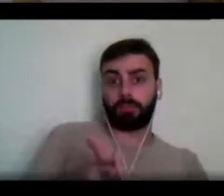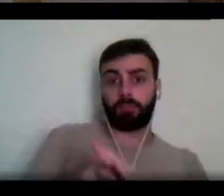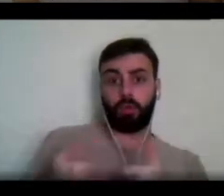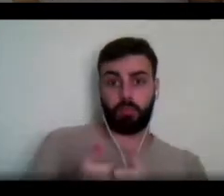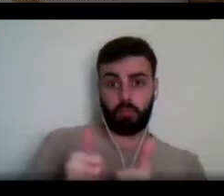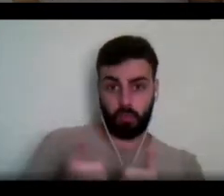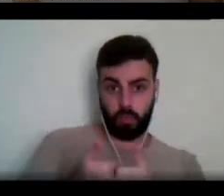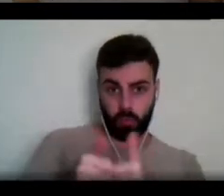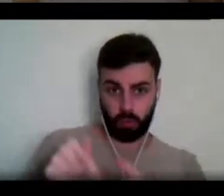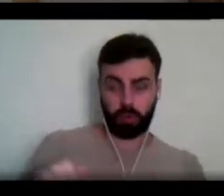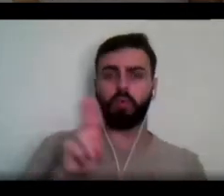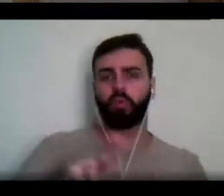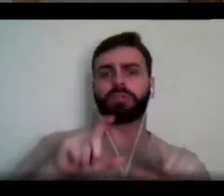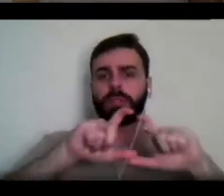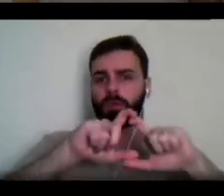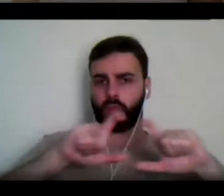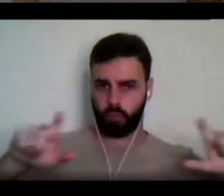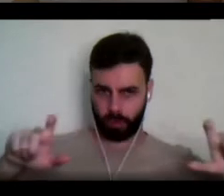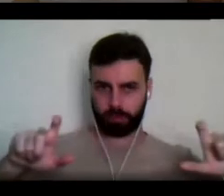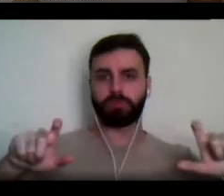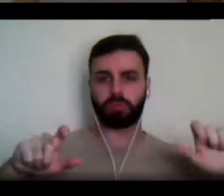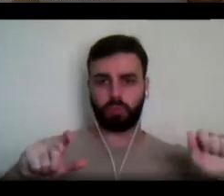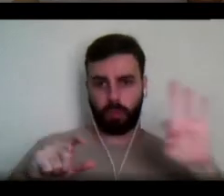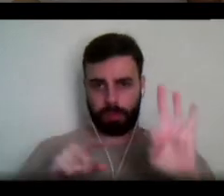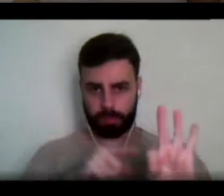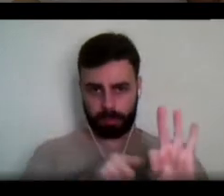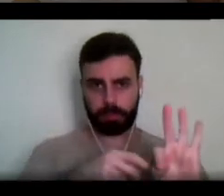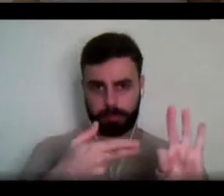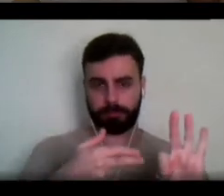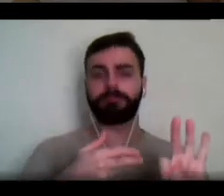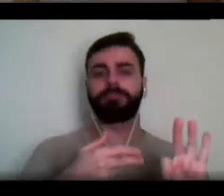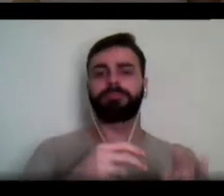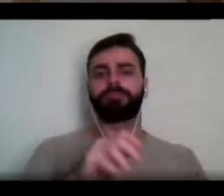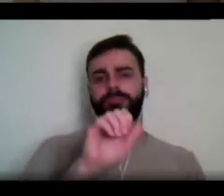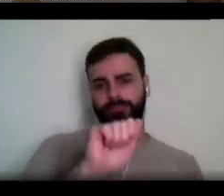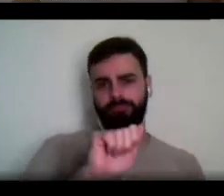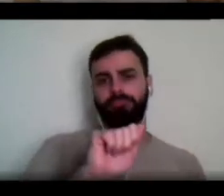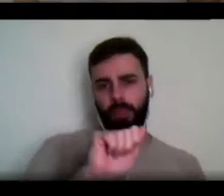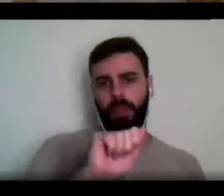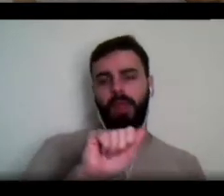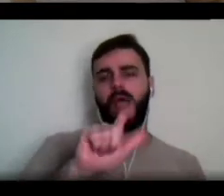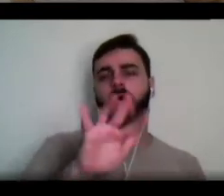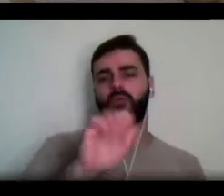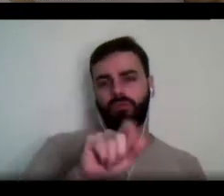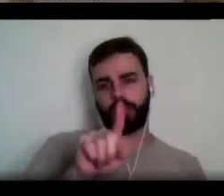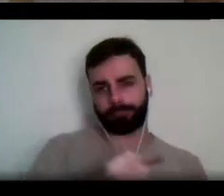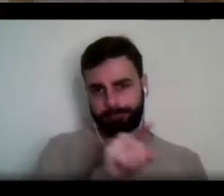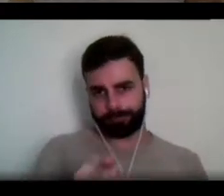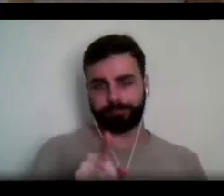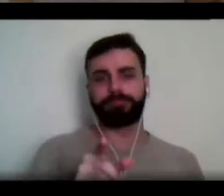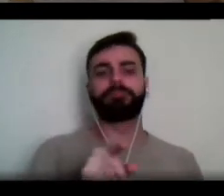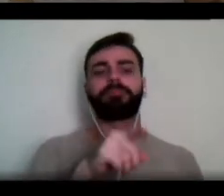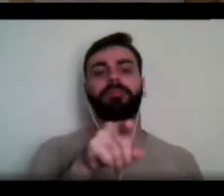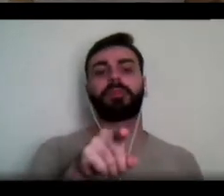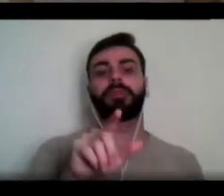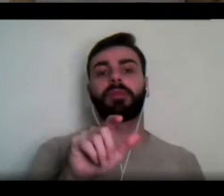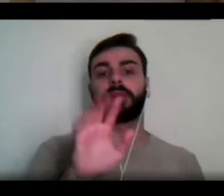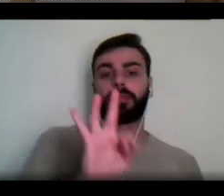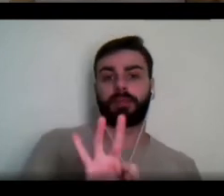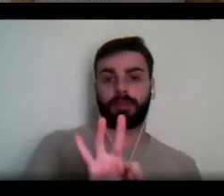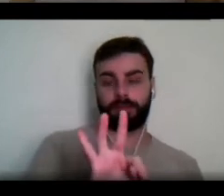tempo por ∝t com alfa constante igual